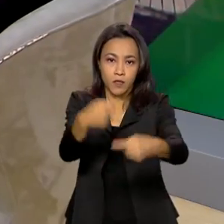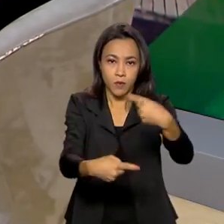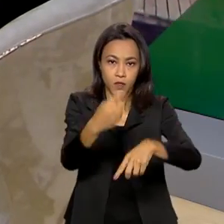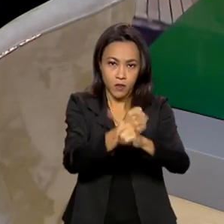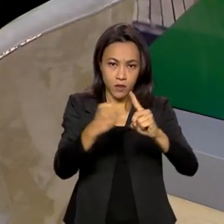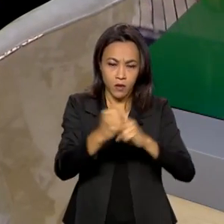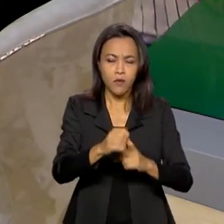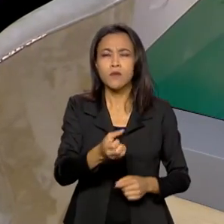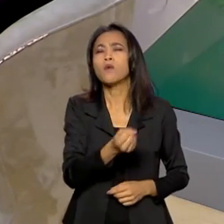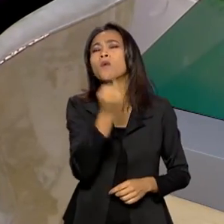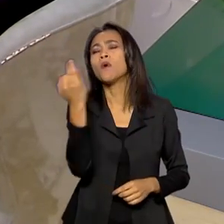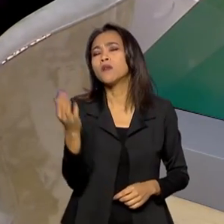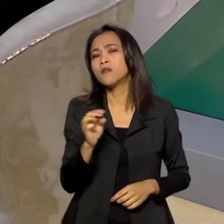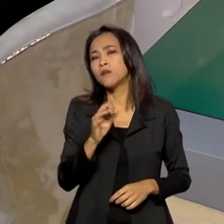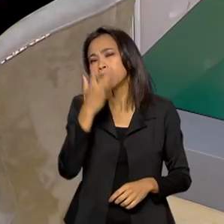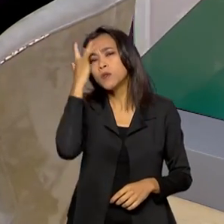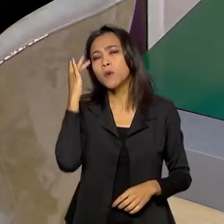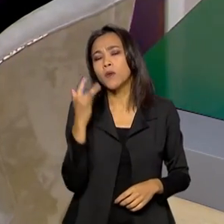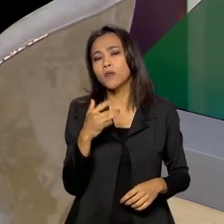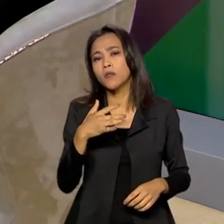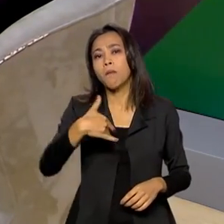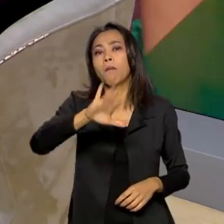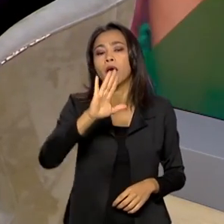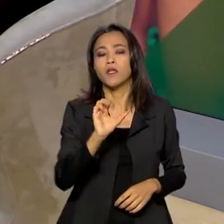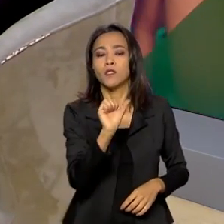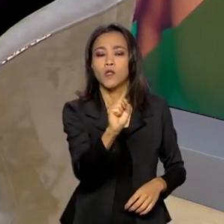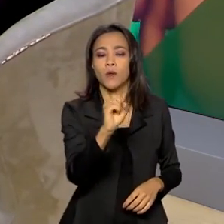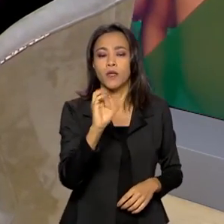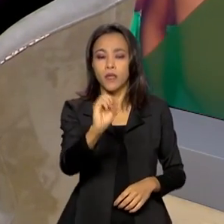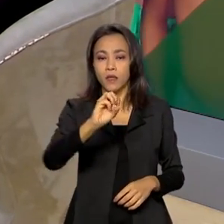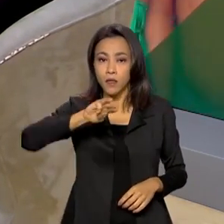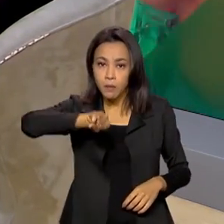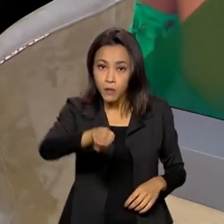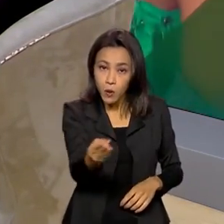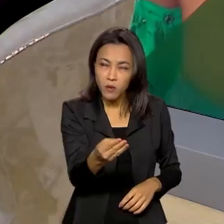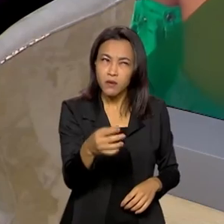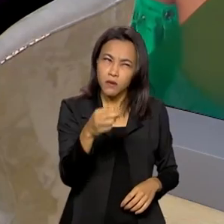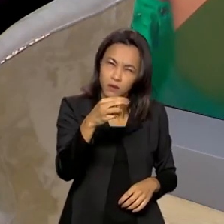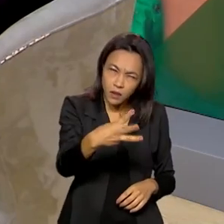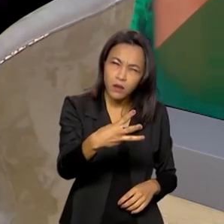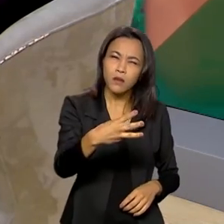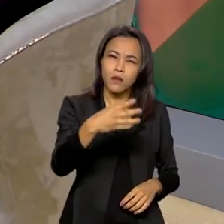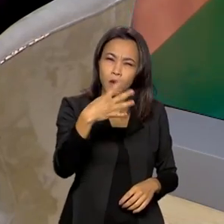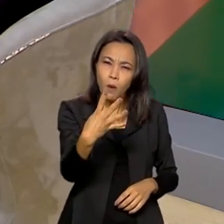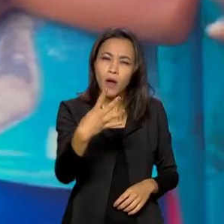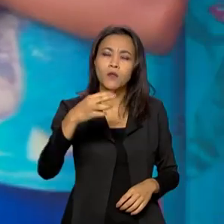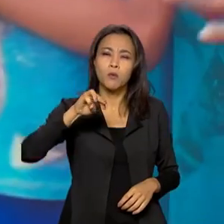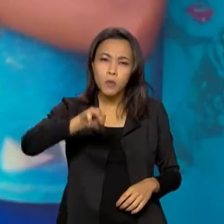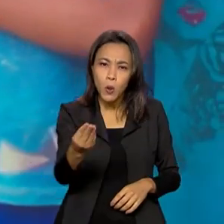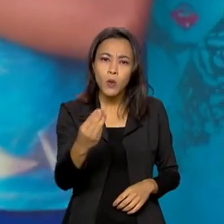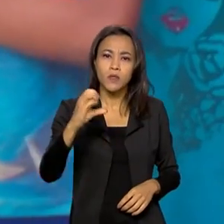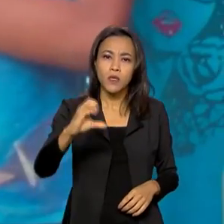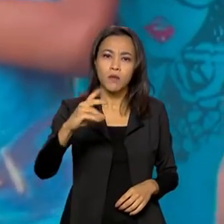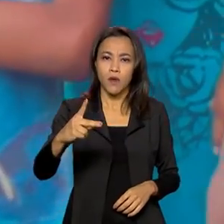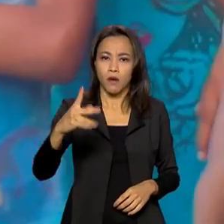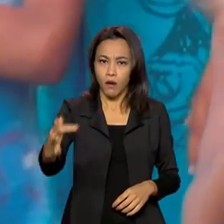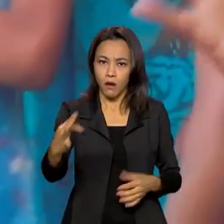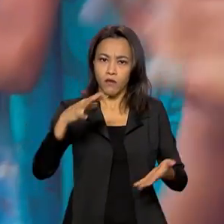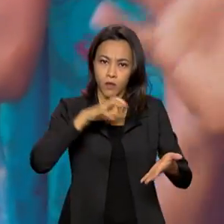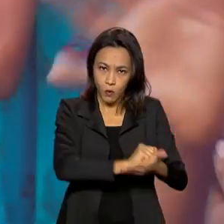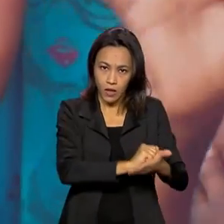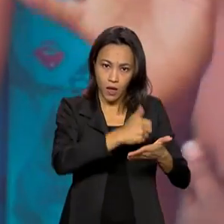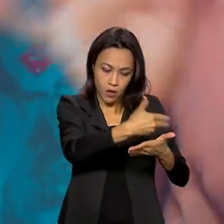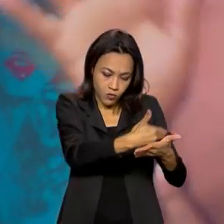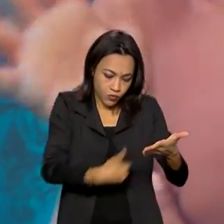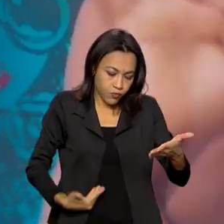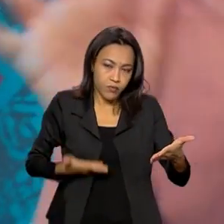milhões de pessoas no cadastro único hoje Ministro mais de 80 milhões de pessoas 34 milhões de cpfs nesse cadastro e faz com